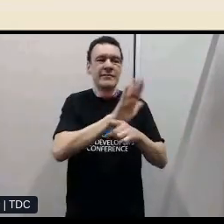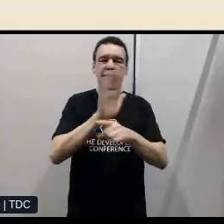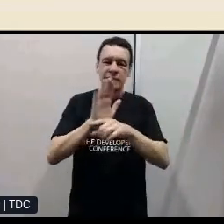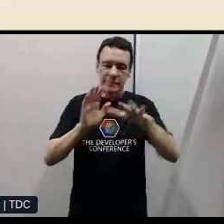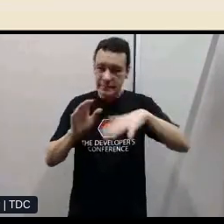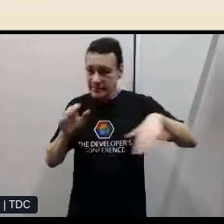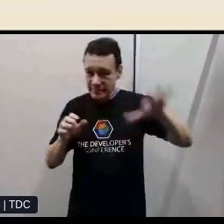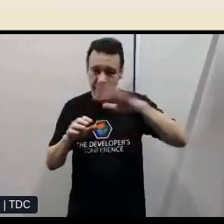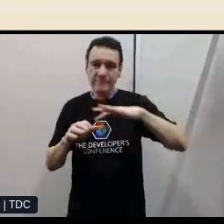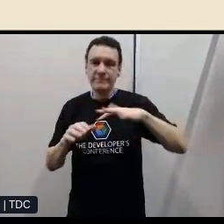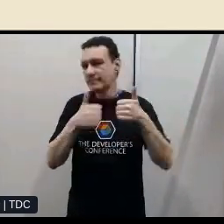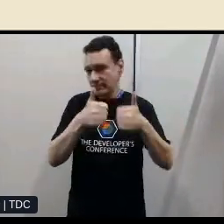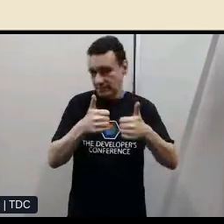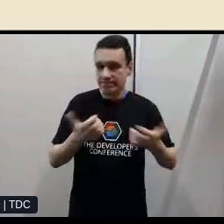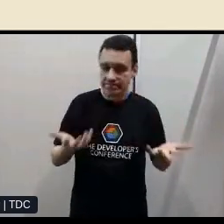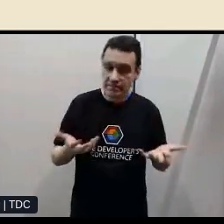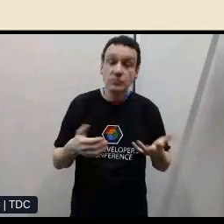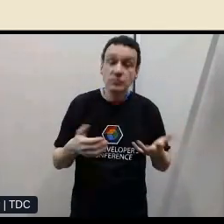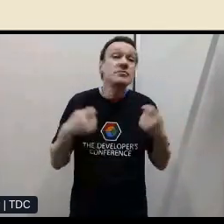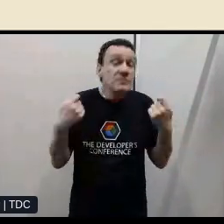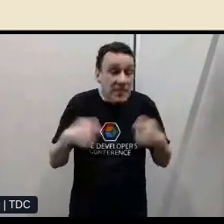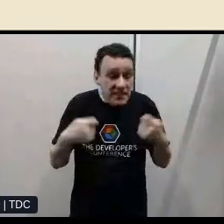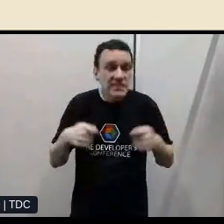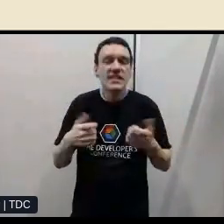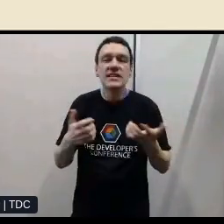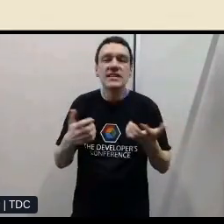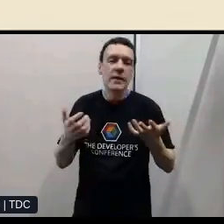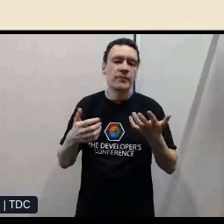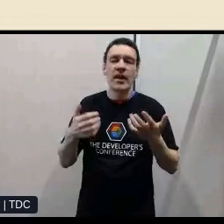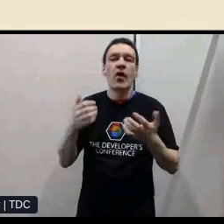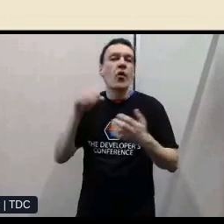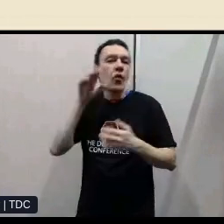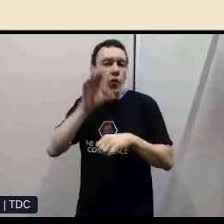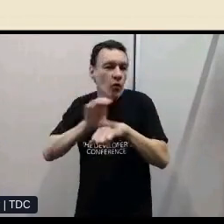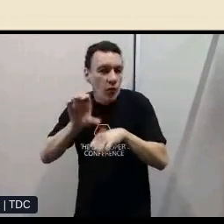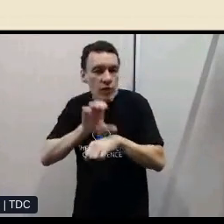ter aliados que forneçam cursos,